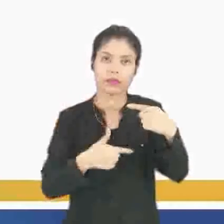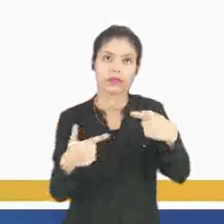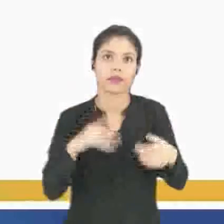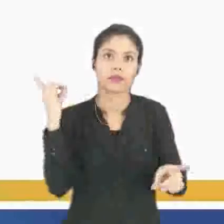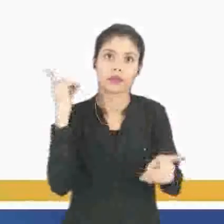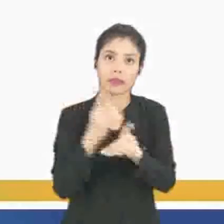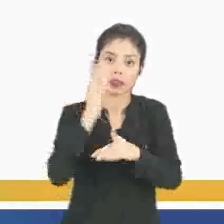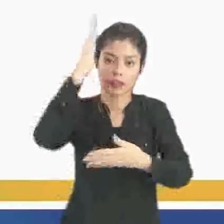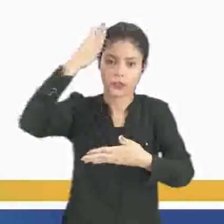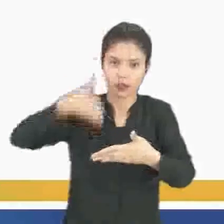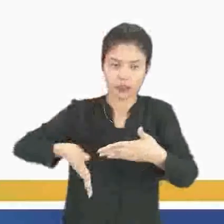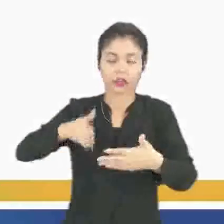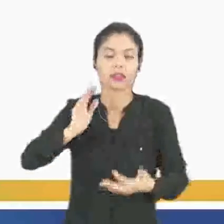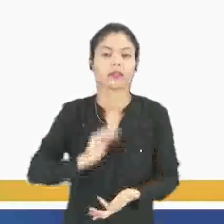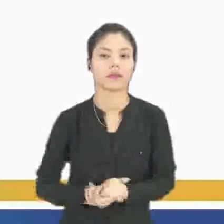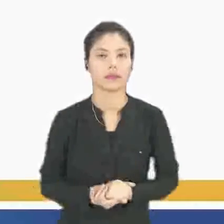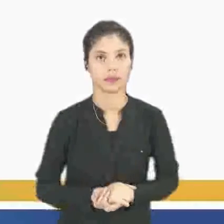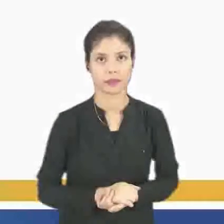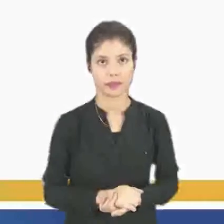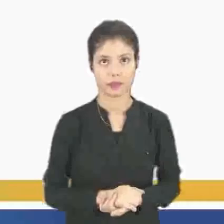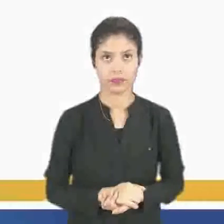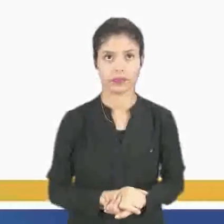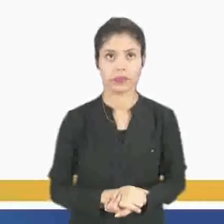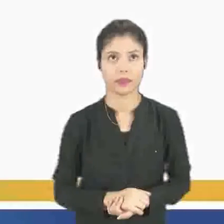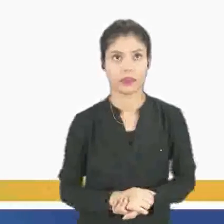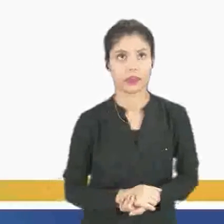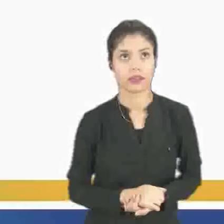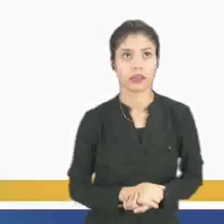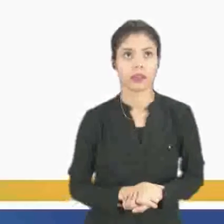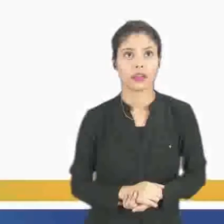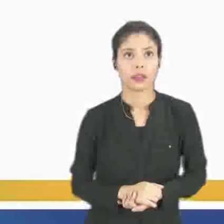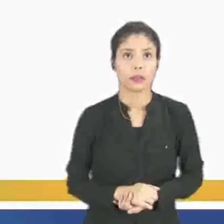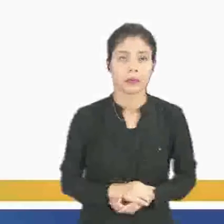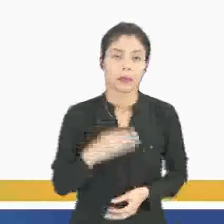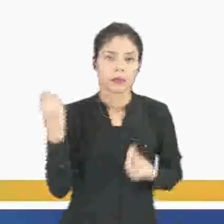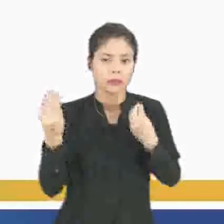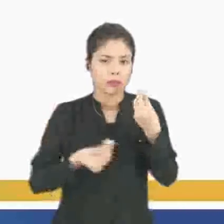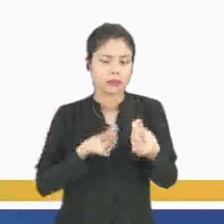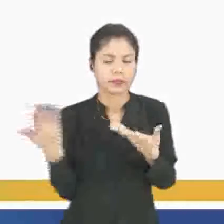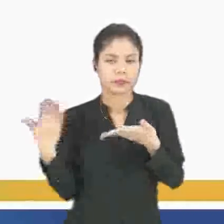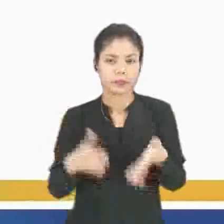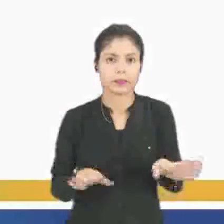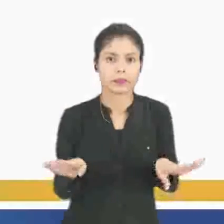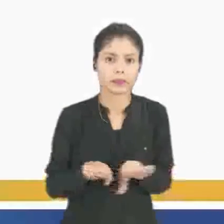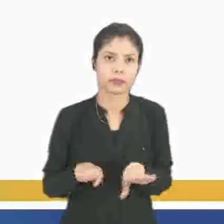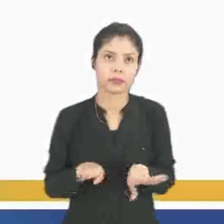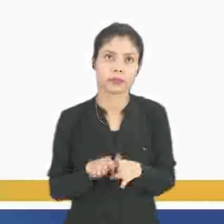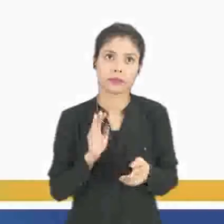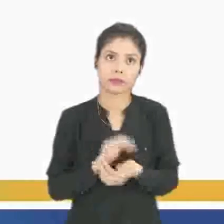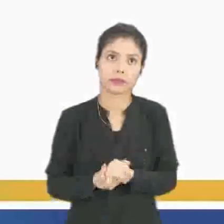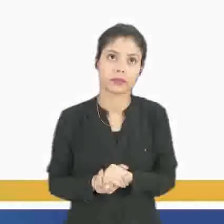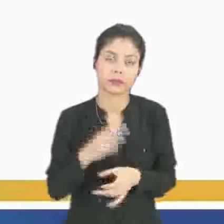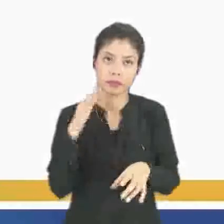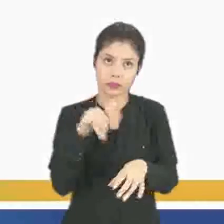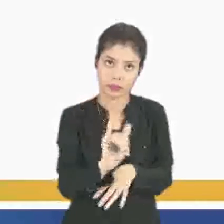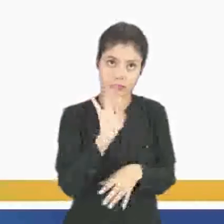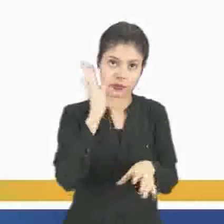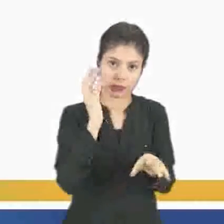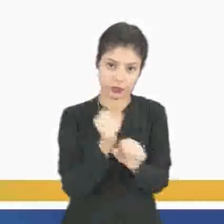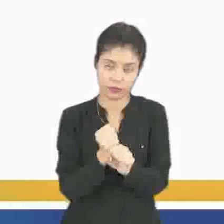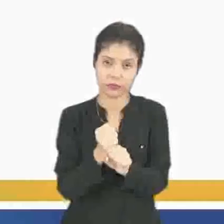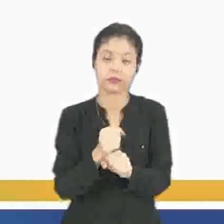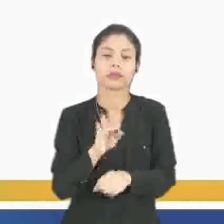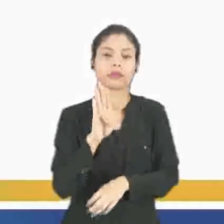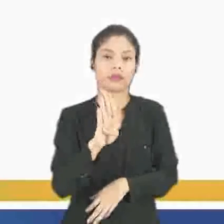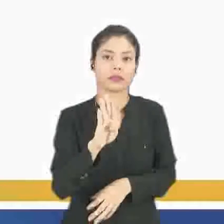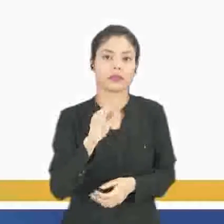eu encontro a metade desse segmento, certo? Aqui, como é que eu chego no YM? Eu pego o Y de A